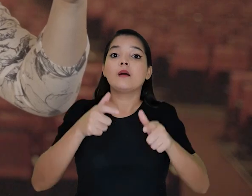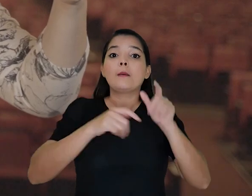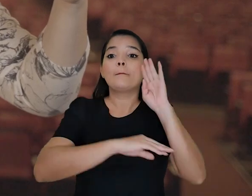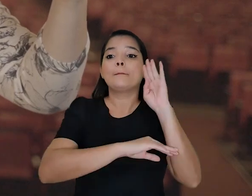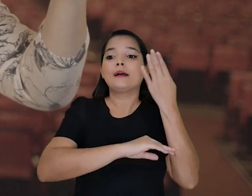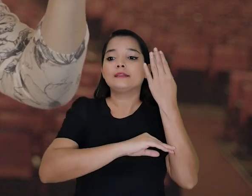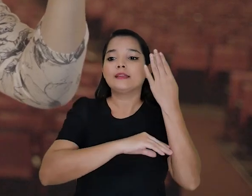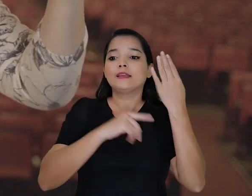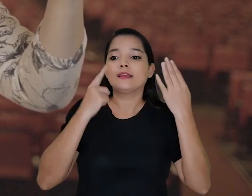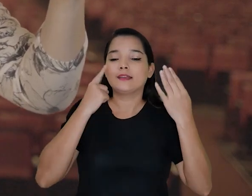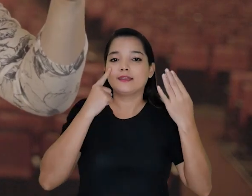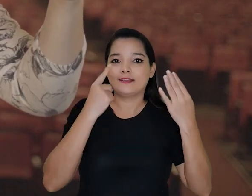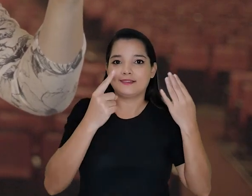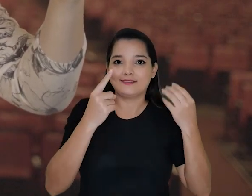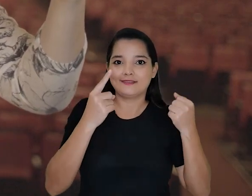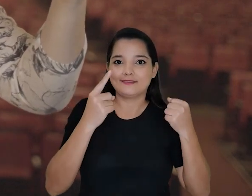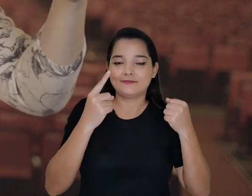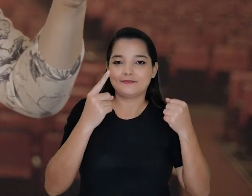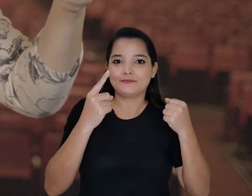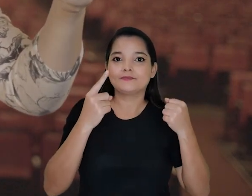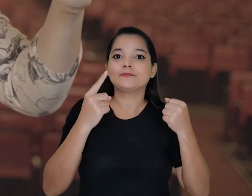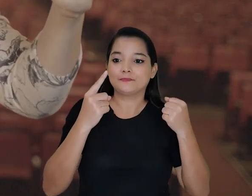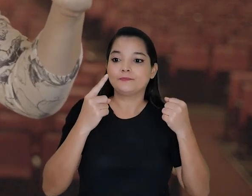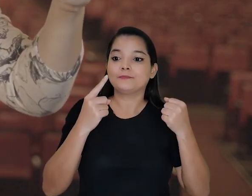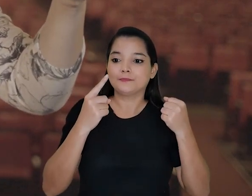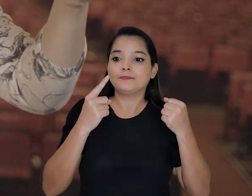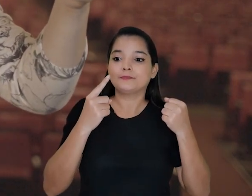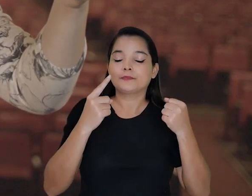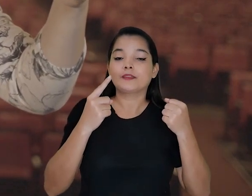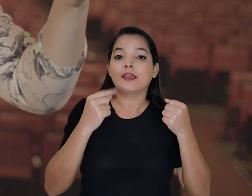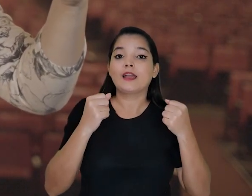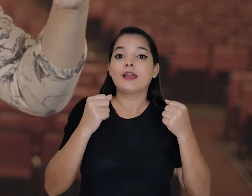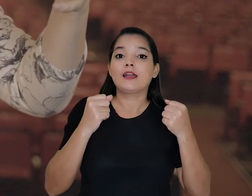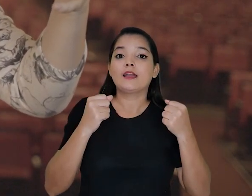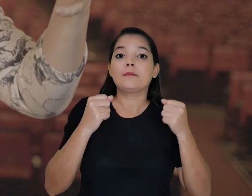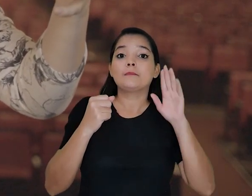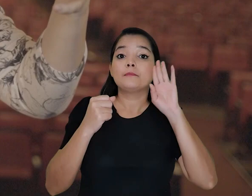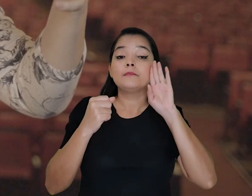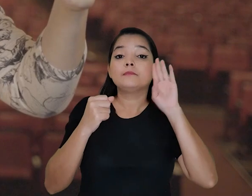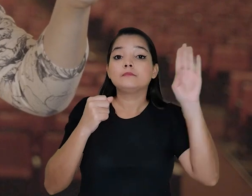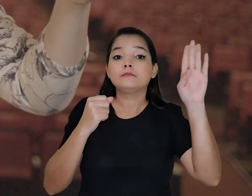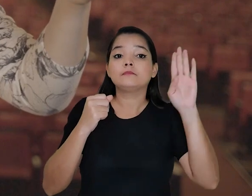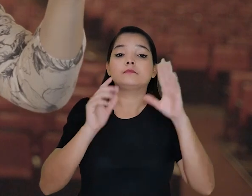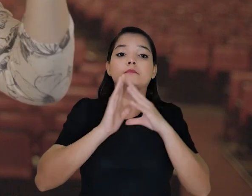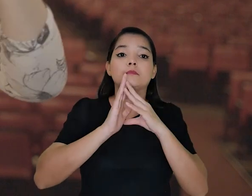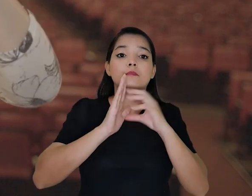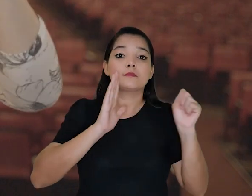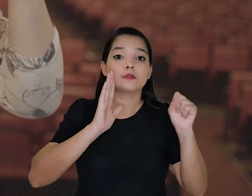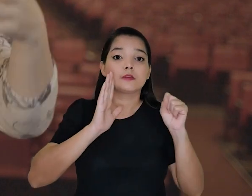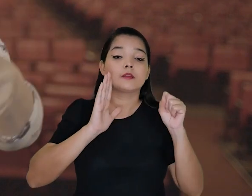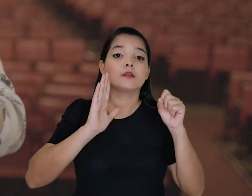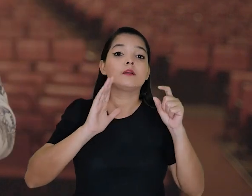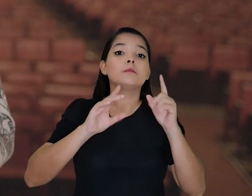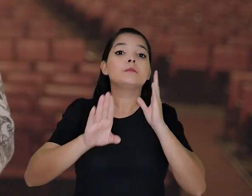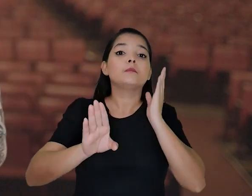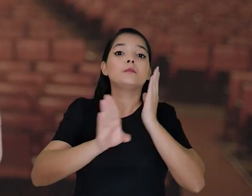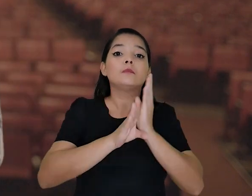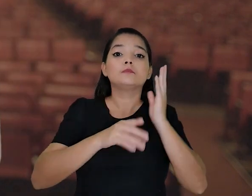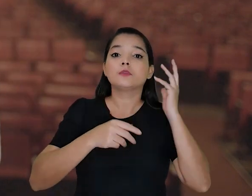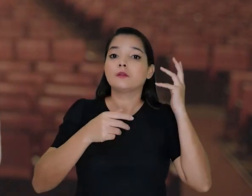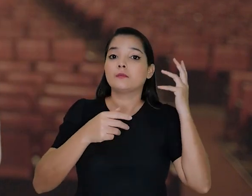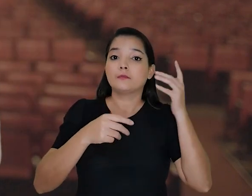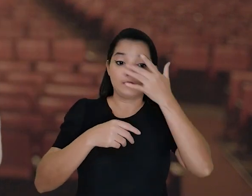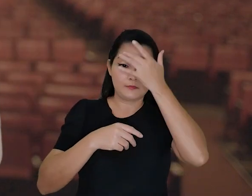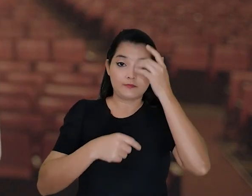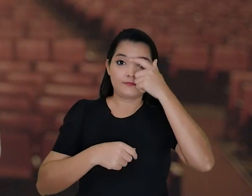arqueada Então nesse formato aqui eh de maneira que ah o músico ao segurar